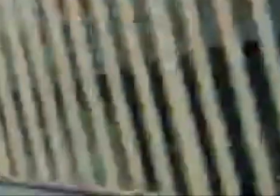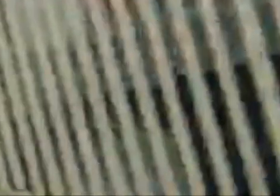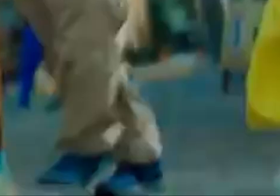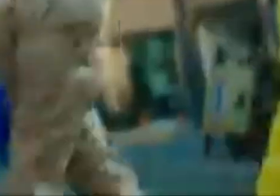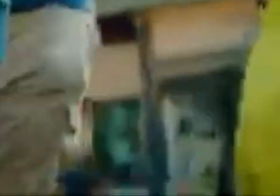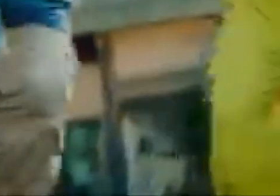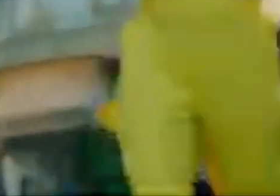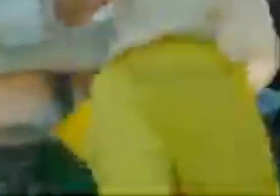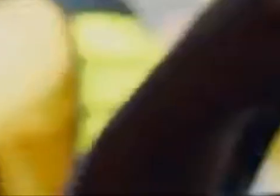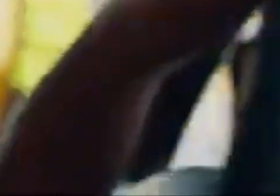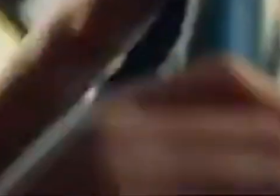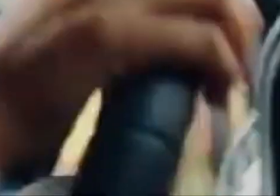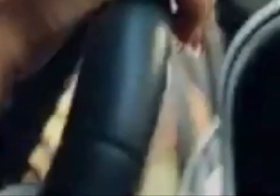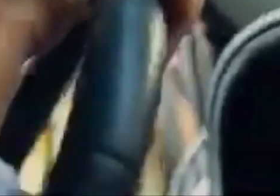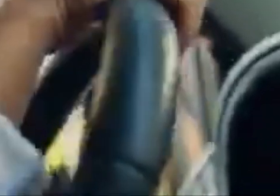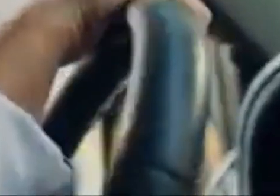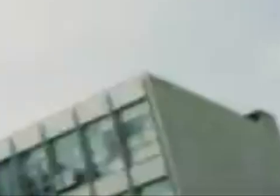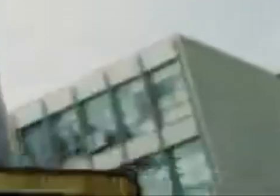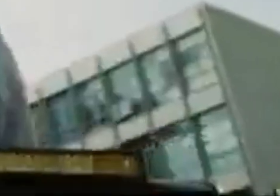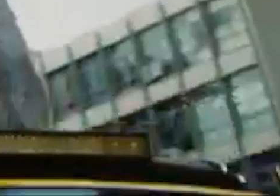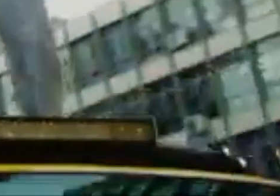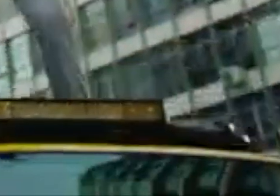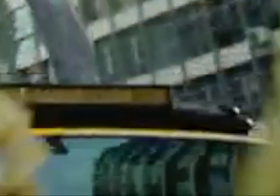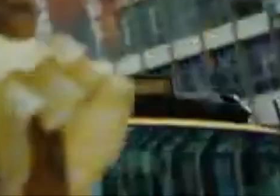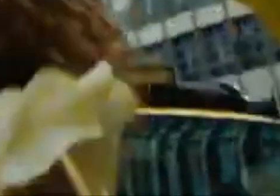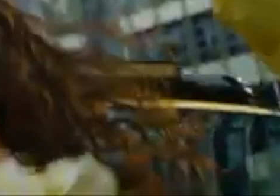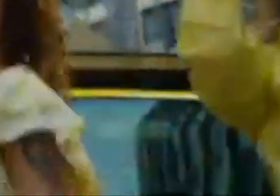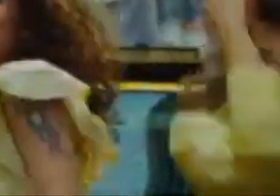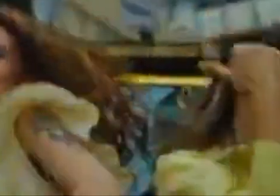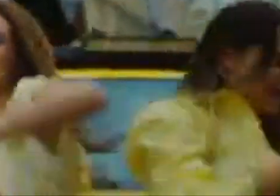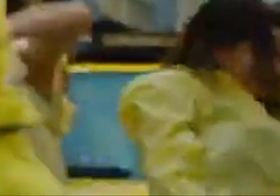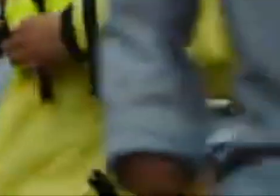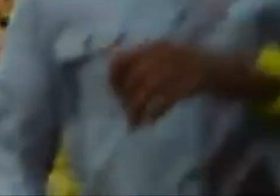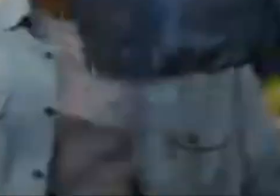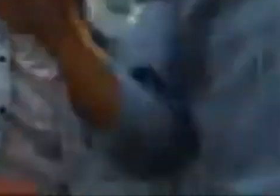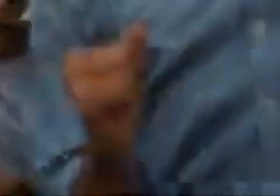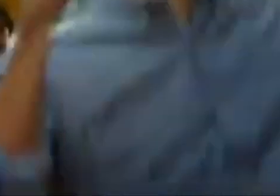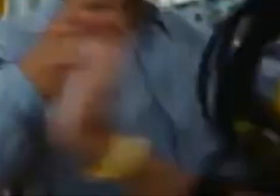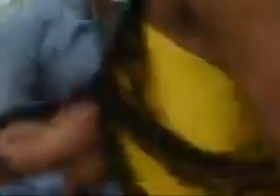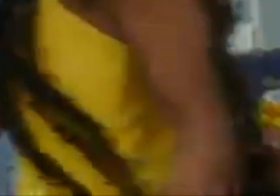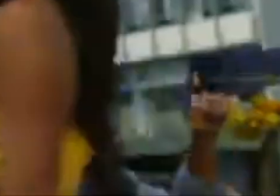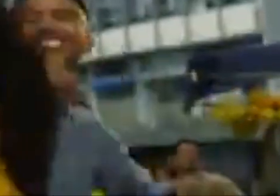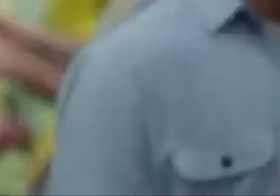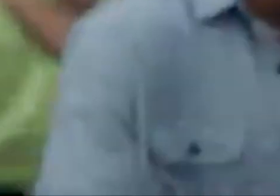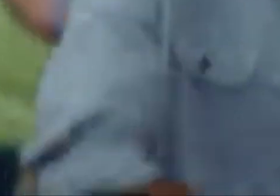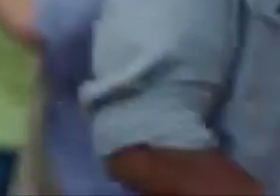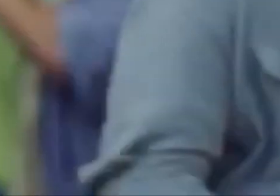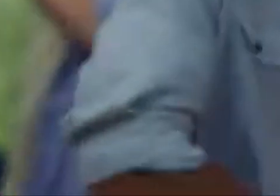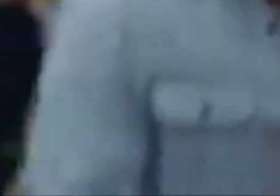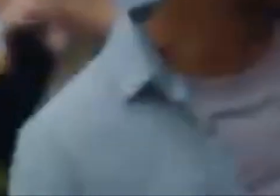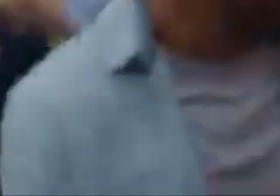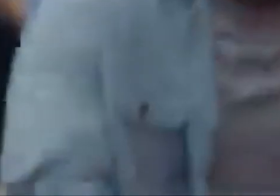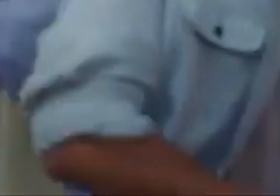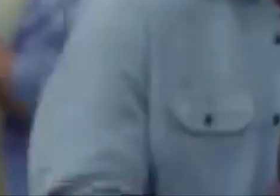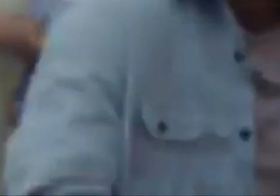essinho Desenrola Banco do Brasil para tudo que você imaginar governo federal união e